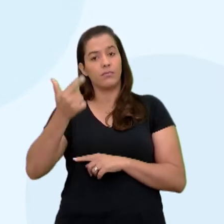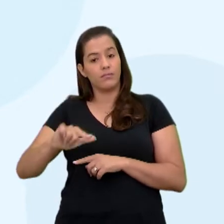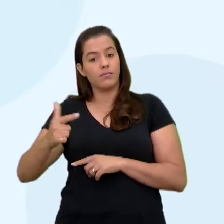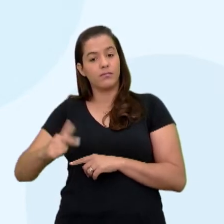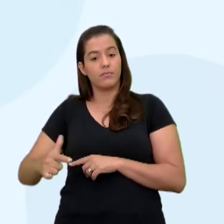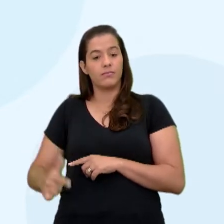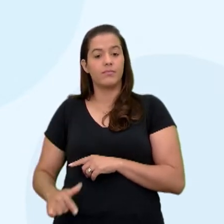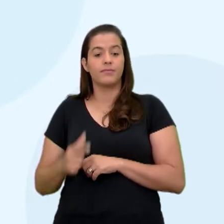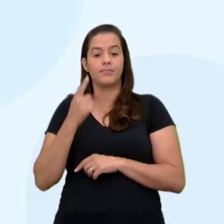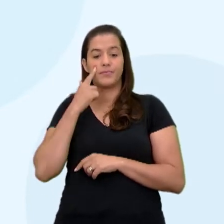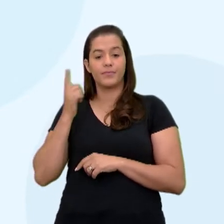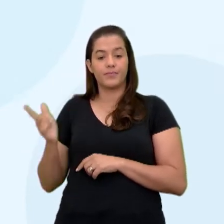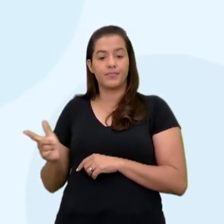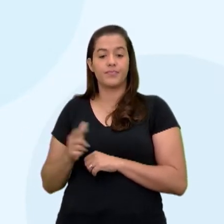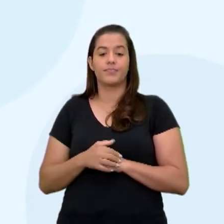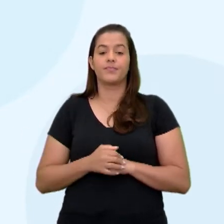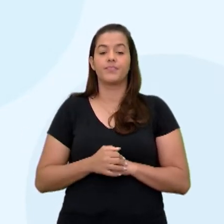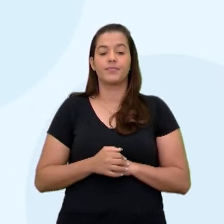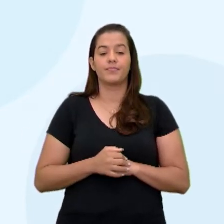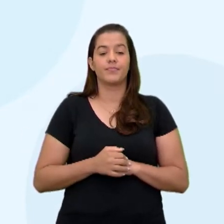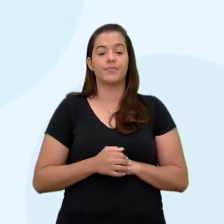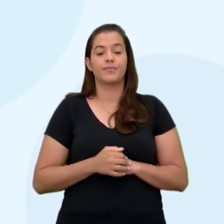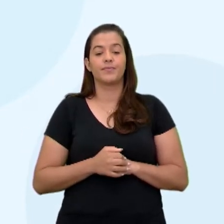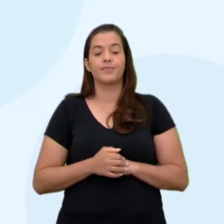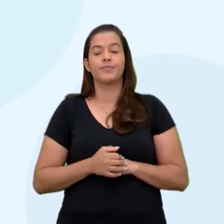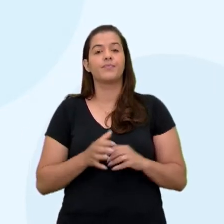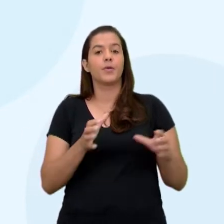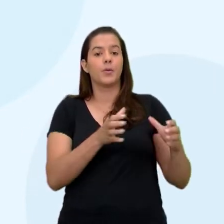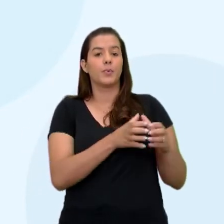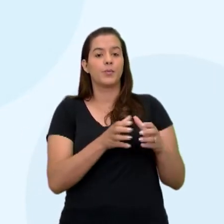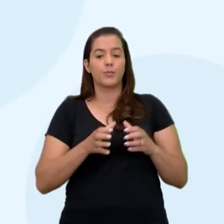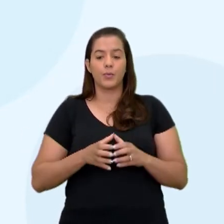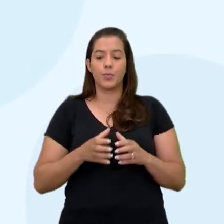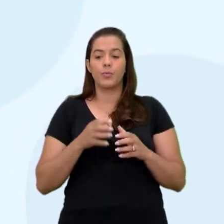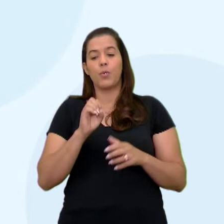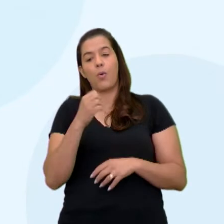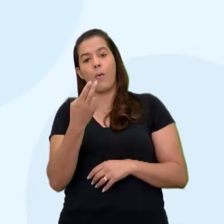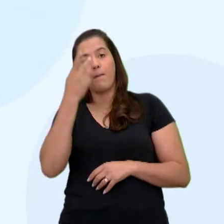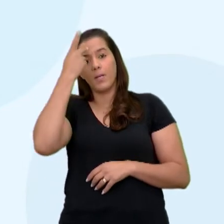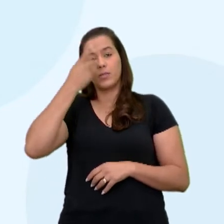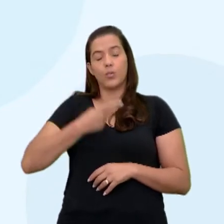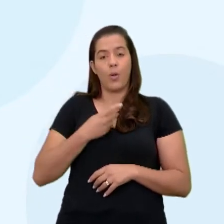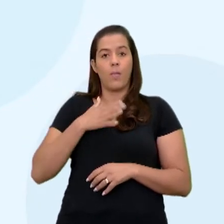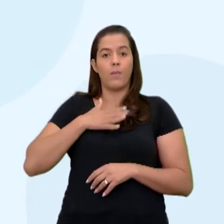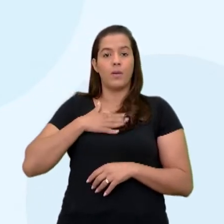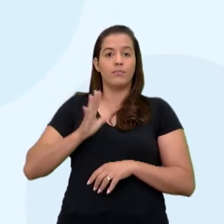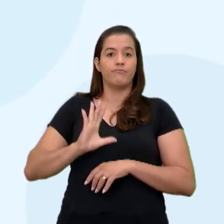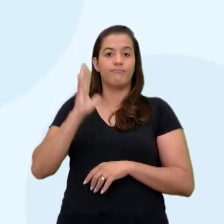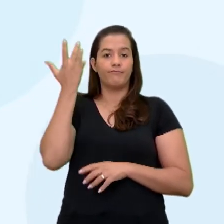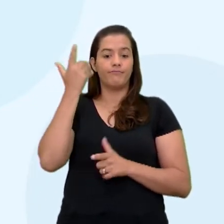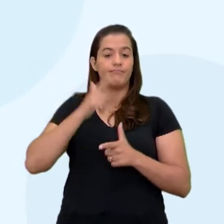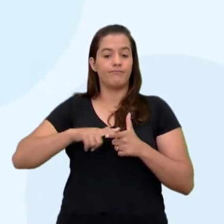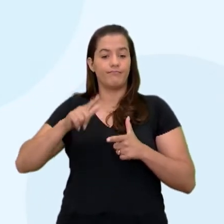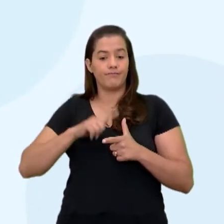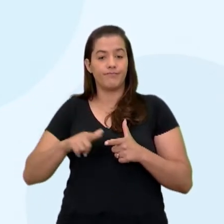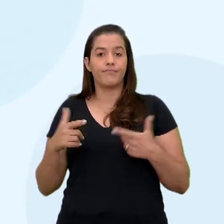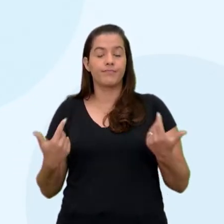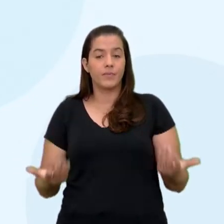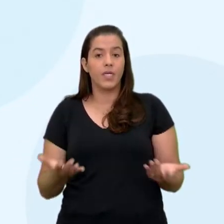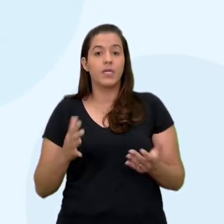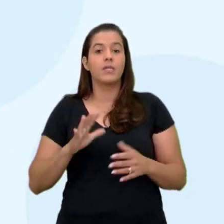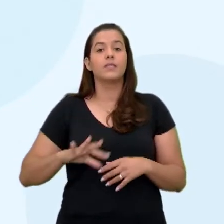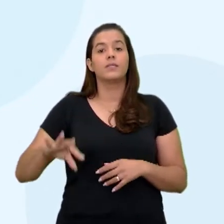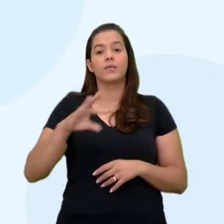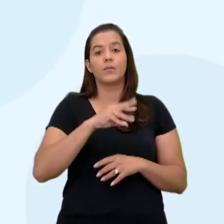crise pessoal, uma crise coletiva, faz com que haja uma perda do significado